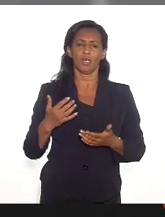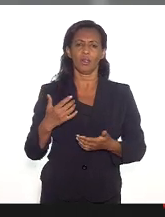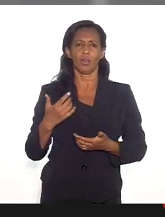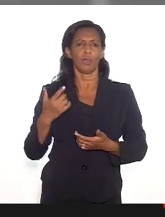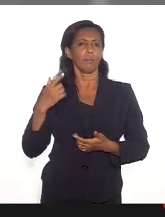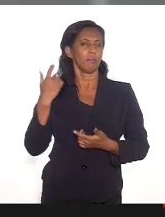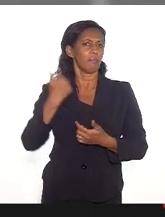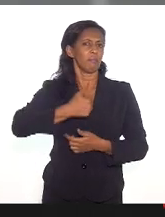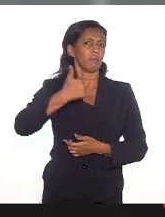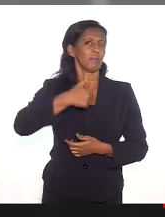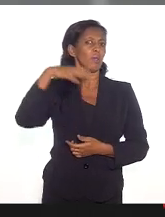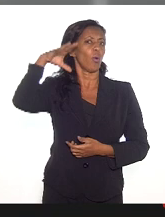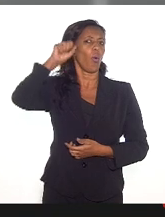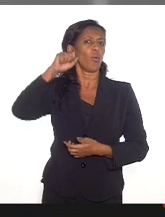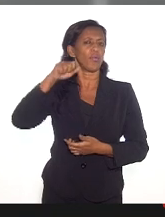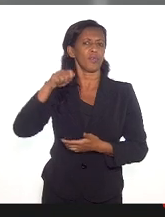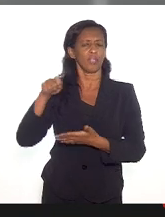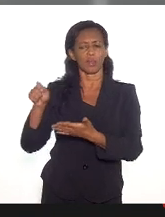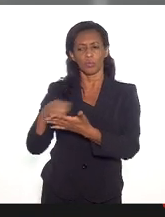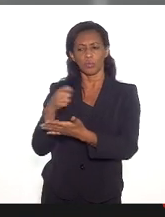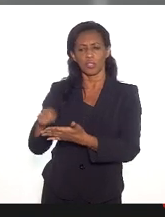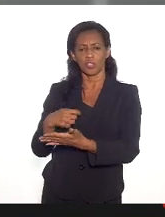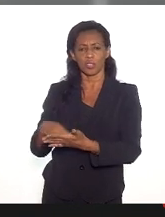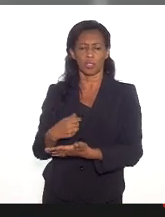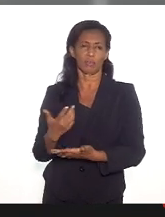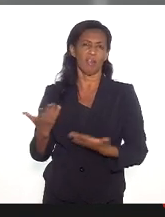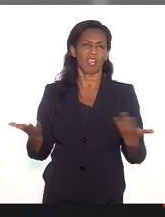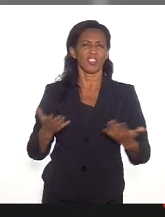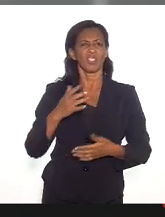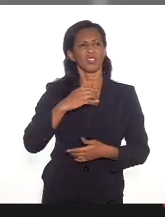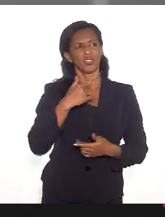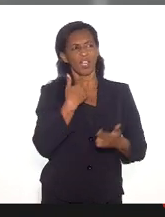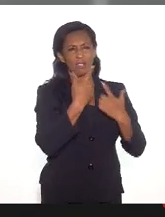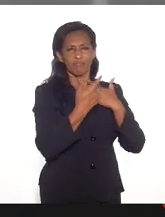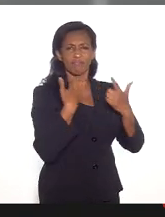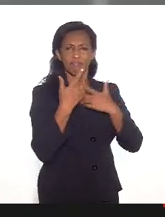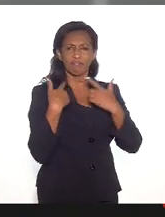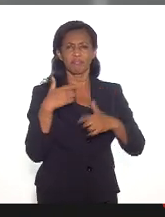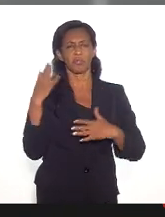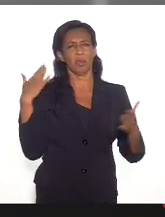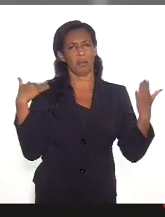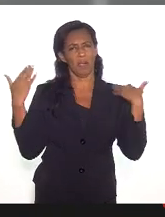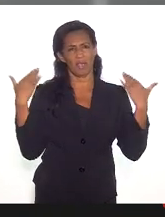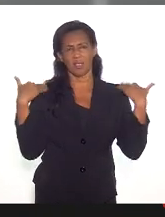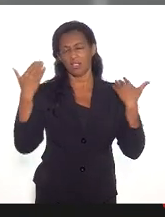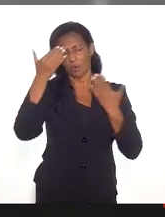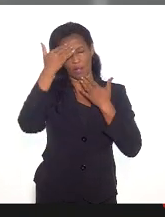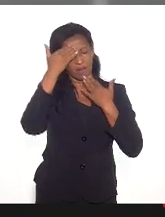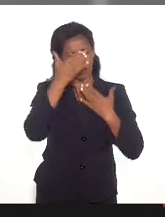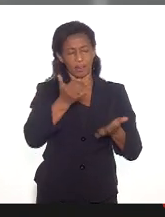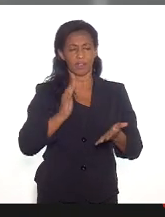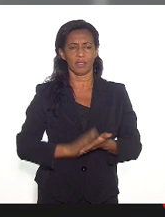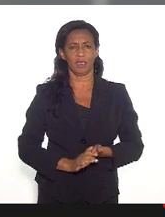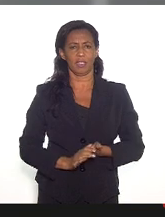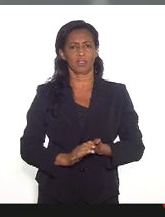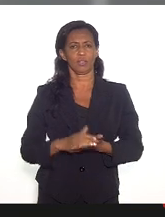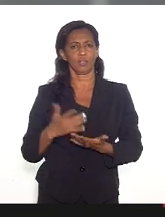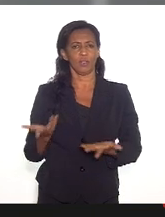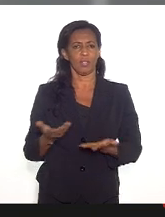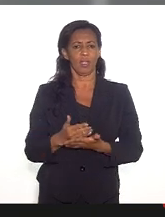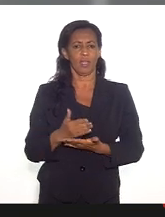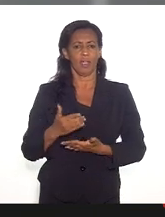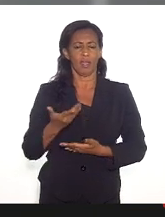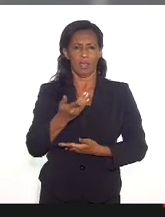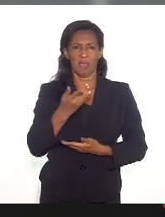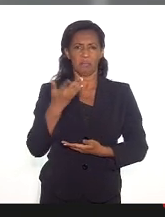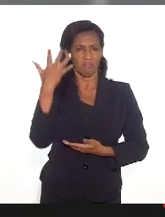ouvir os inscritos antes, porque nós temos tido a oportunidade de debater com a Marinha já há algum tempo, né? Agradeço de novo e muito enfaticamente a apresentação